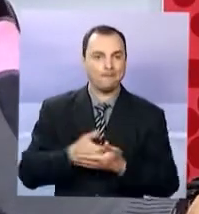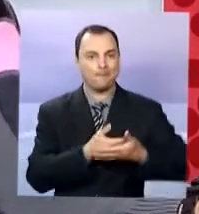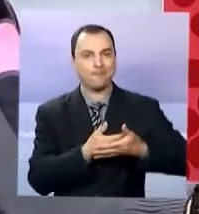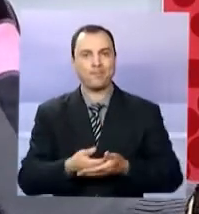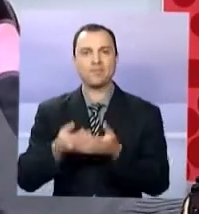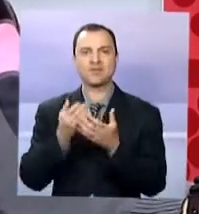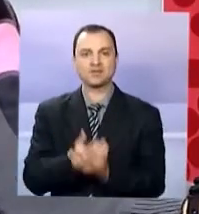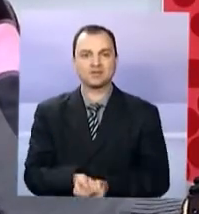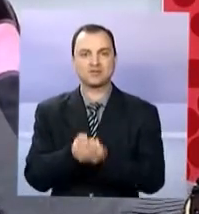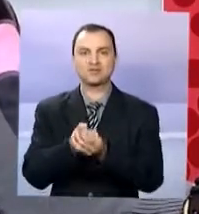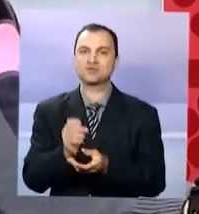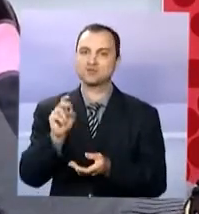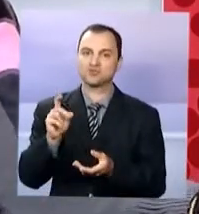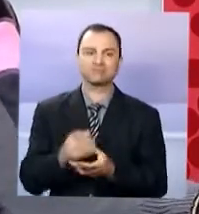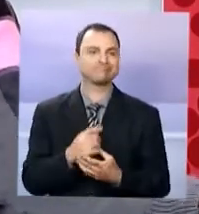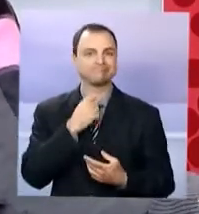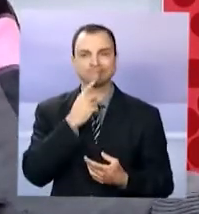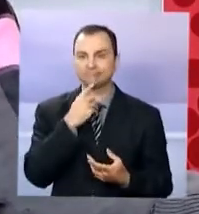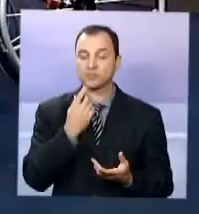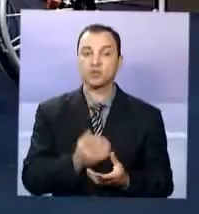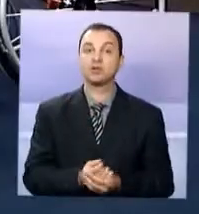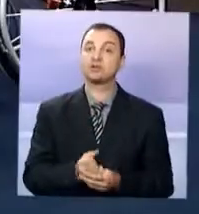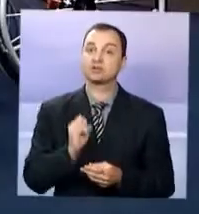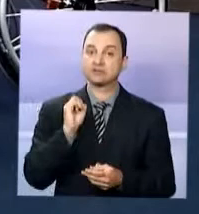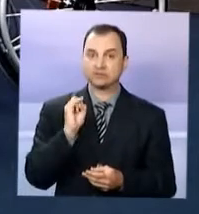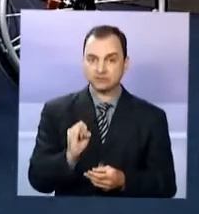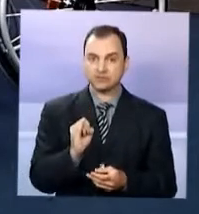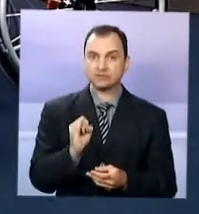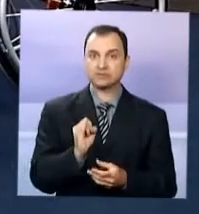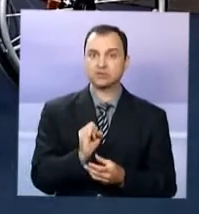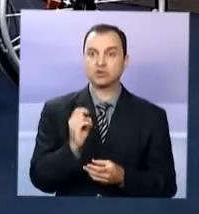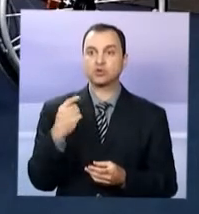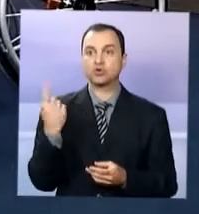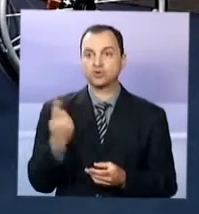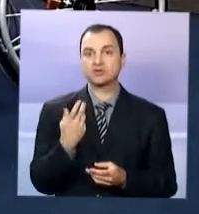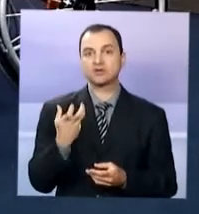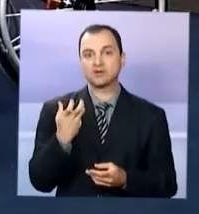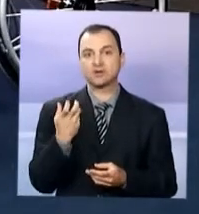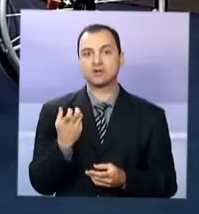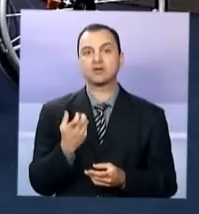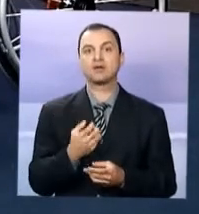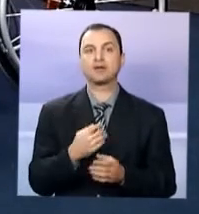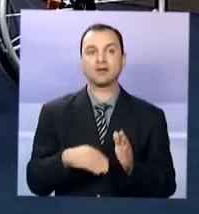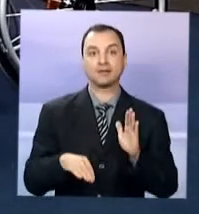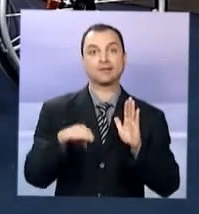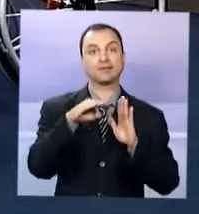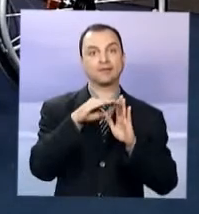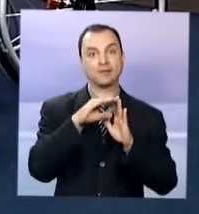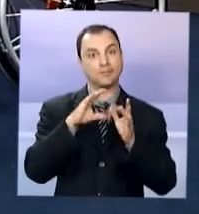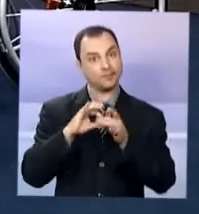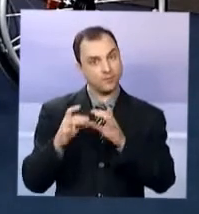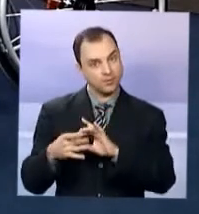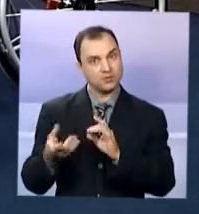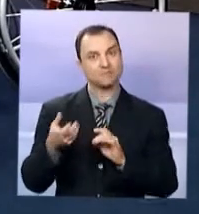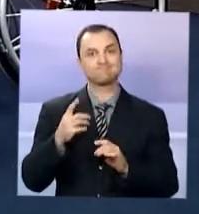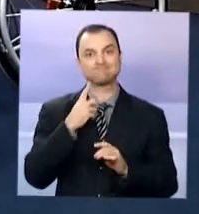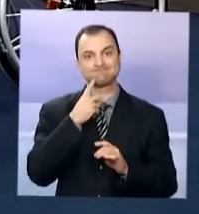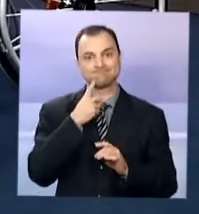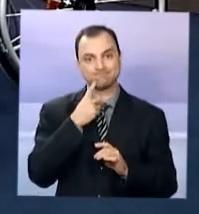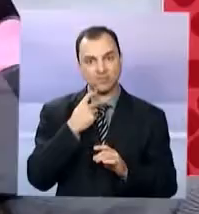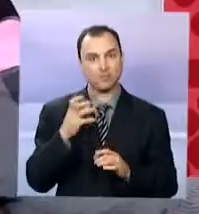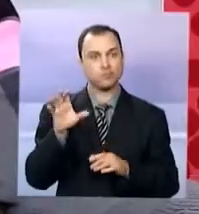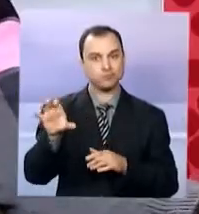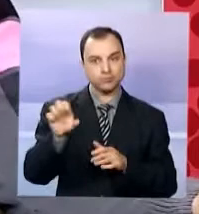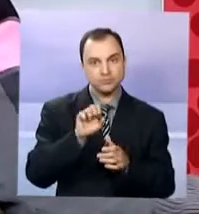e só assim não adianta a gente realmente se se a gente quer ficar em 15 na no próximo a limpeza se a gente está